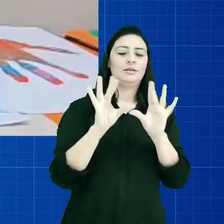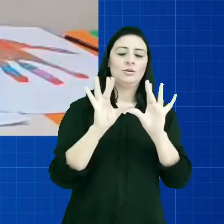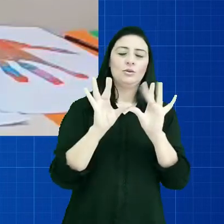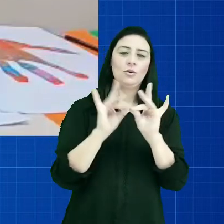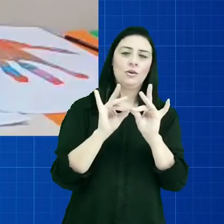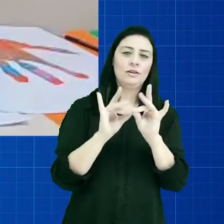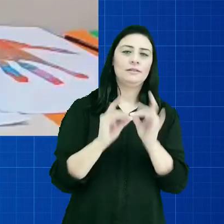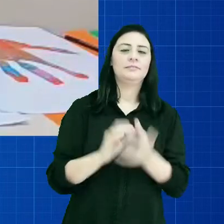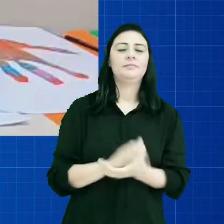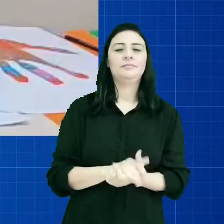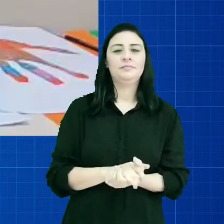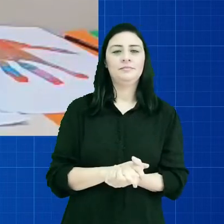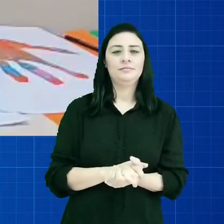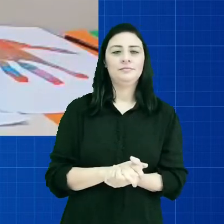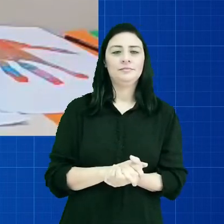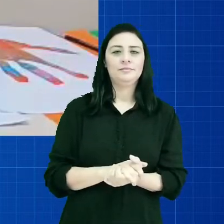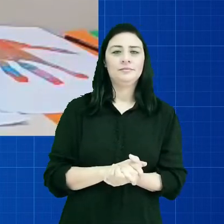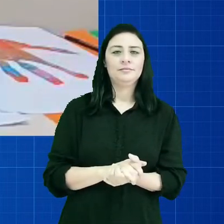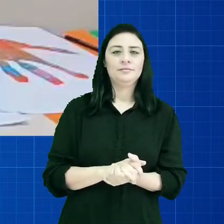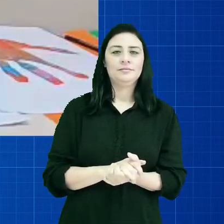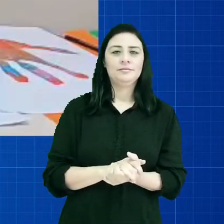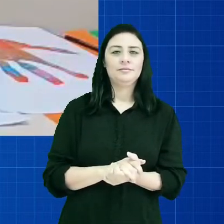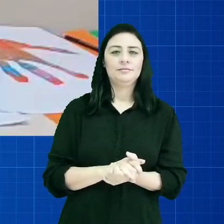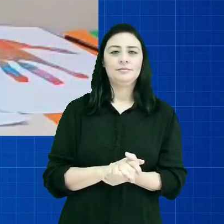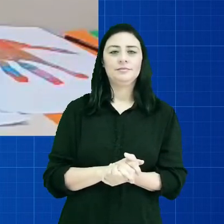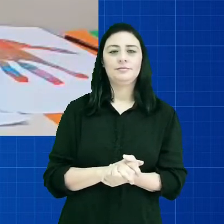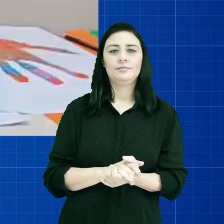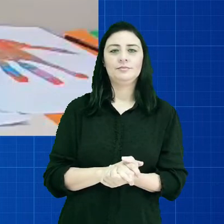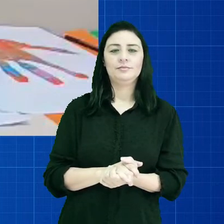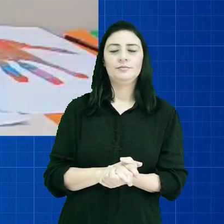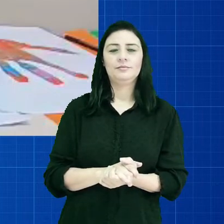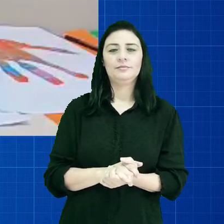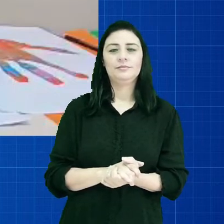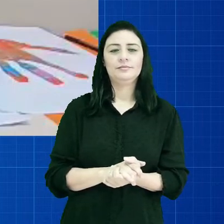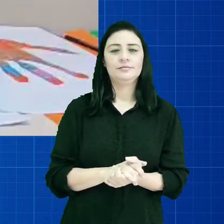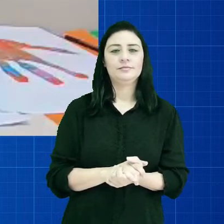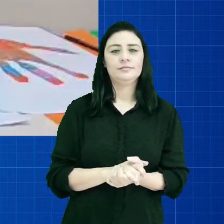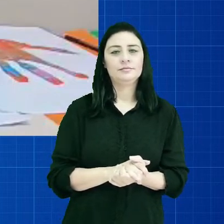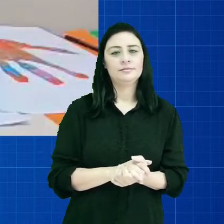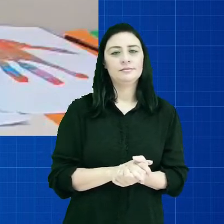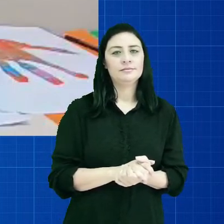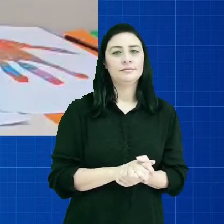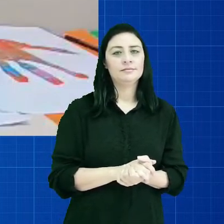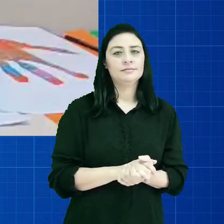tá? Vou unir com a fita crepe.